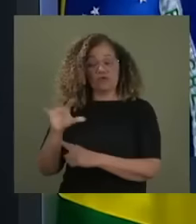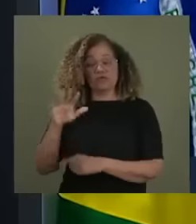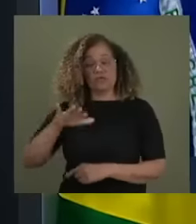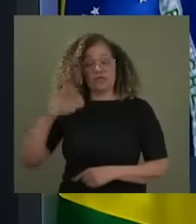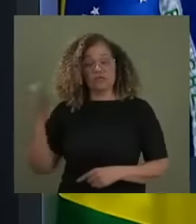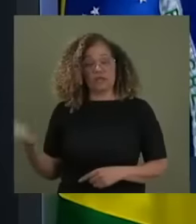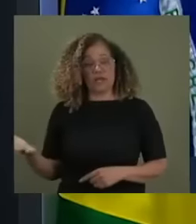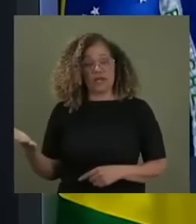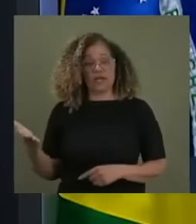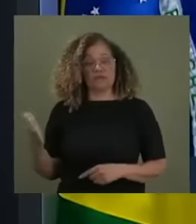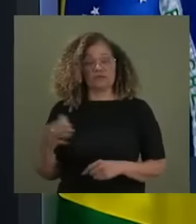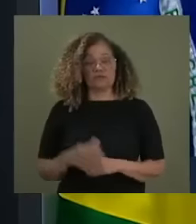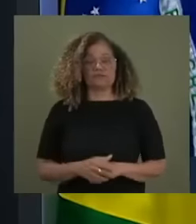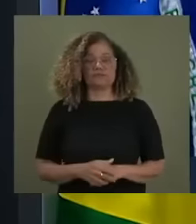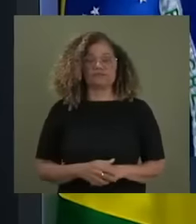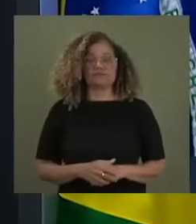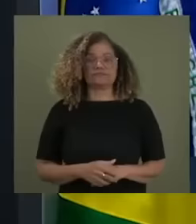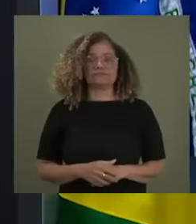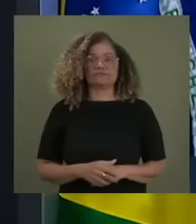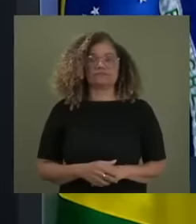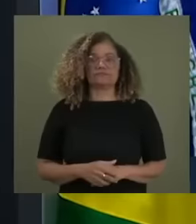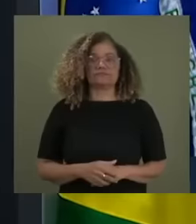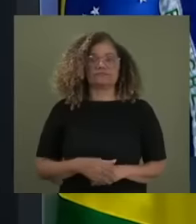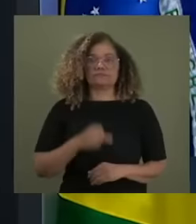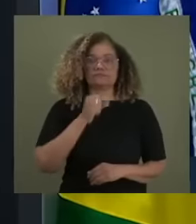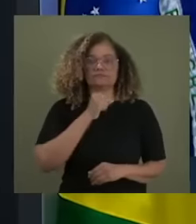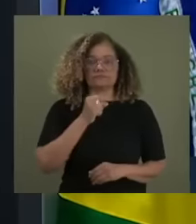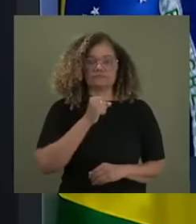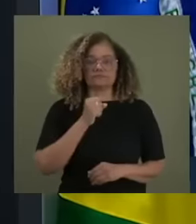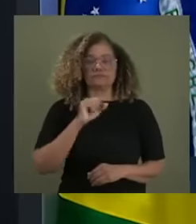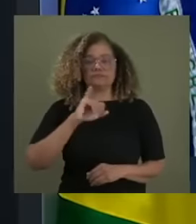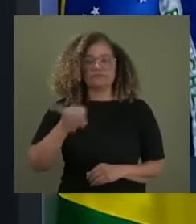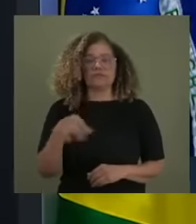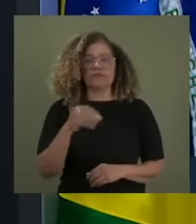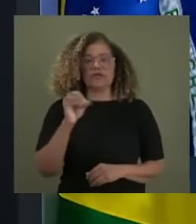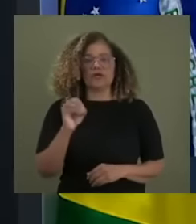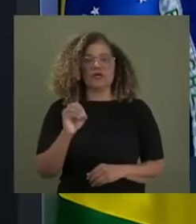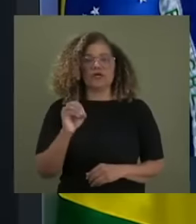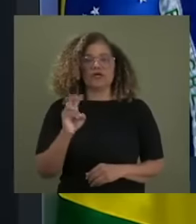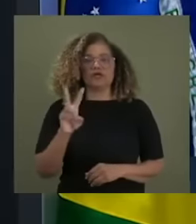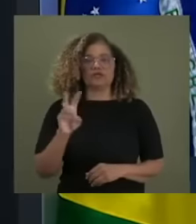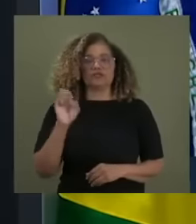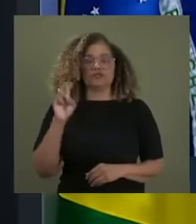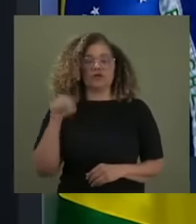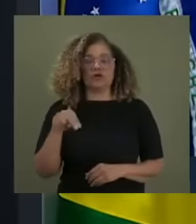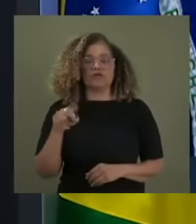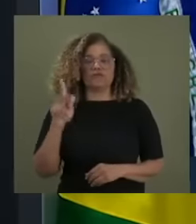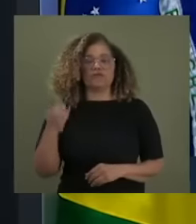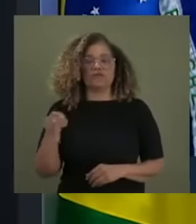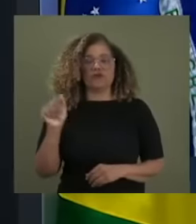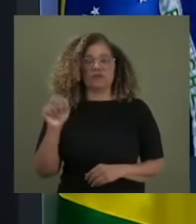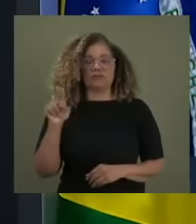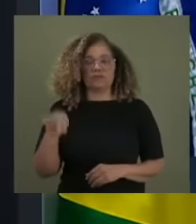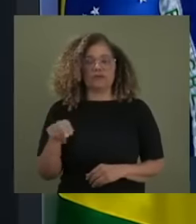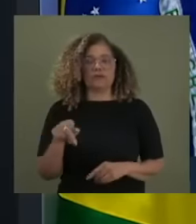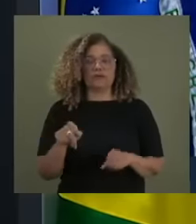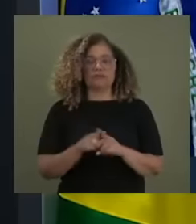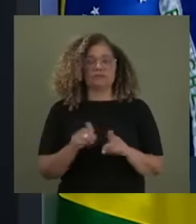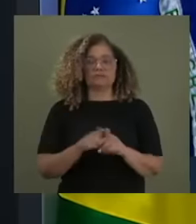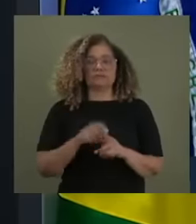a emissora Jovem Pan Senador Plínio Valério e a jornalista Pietra